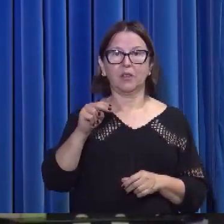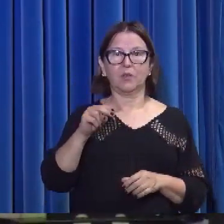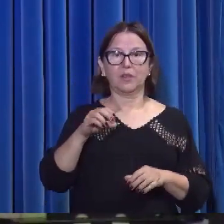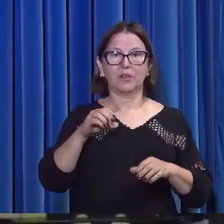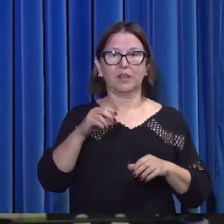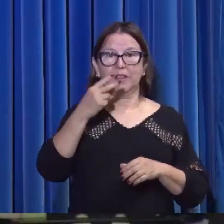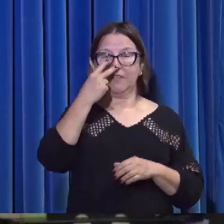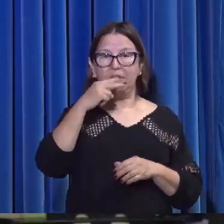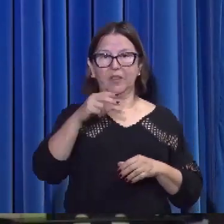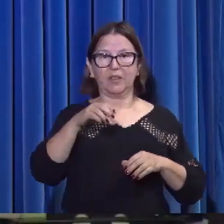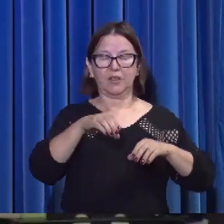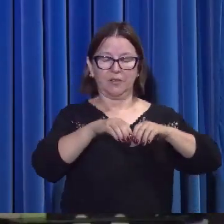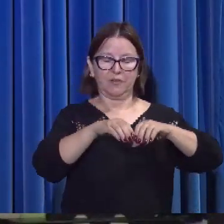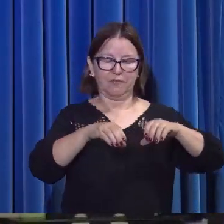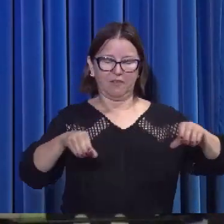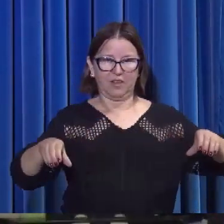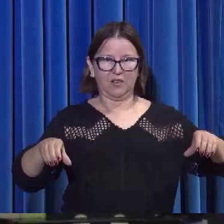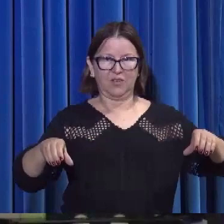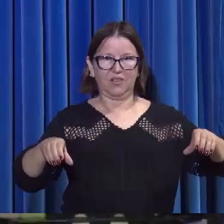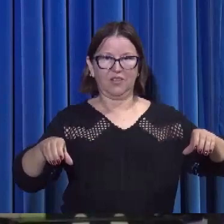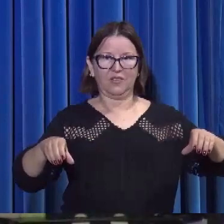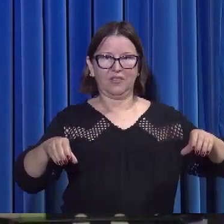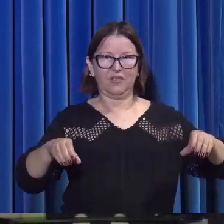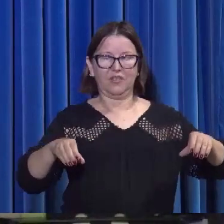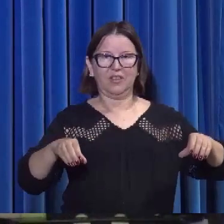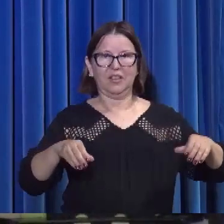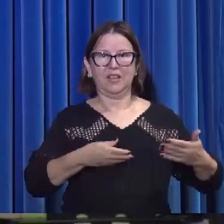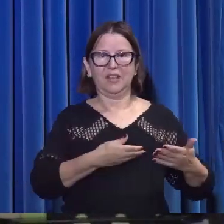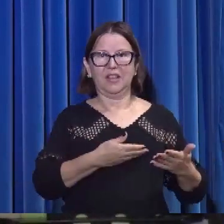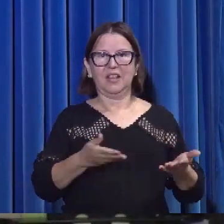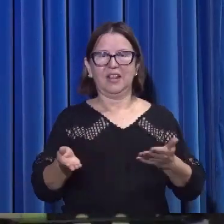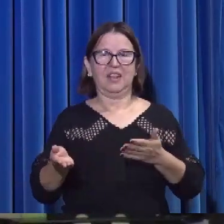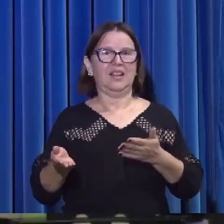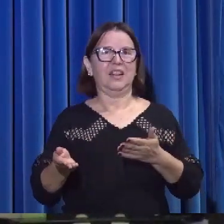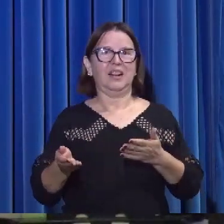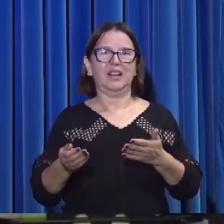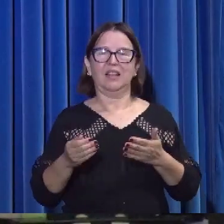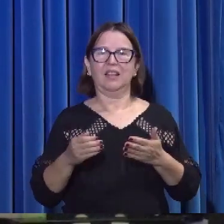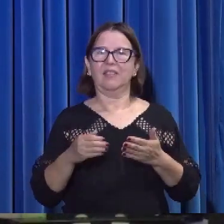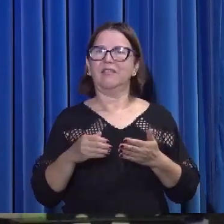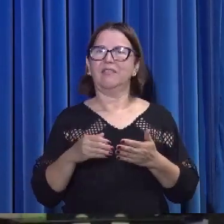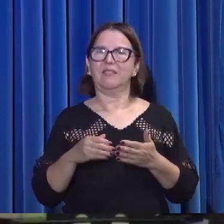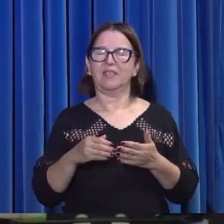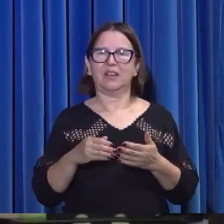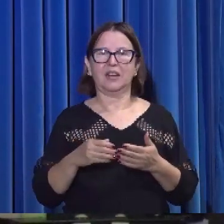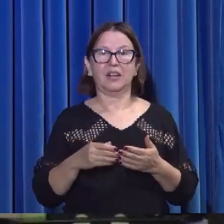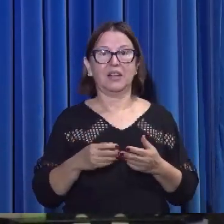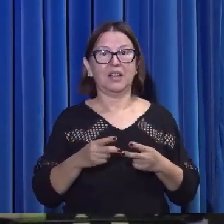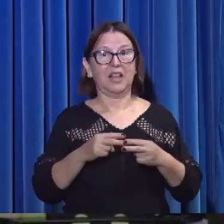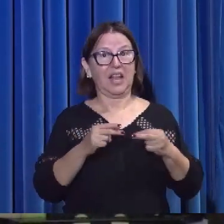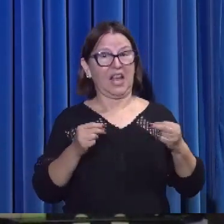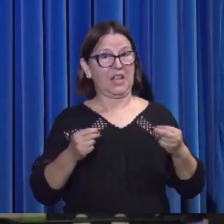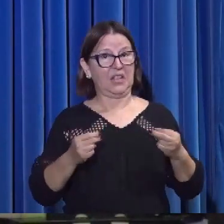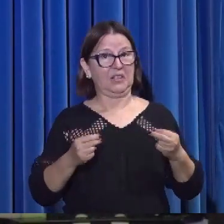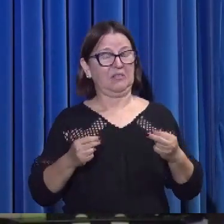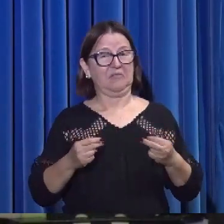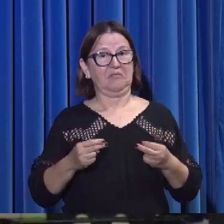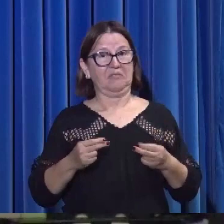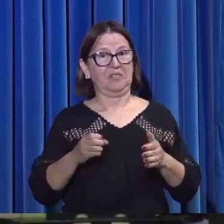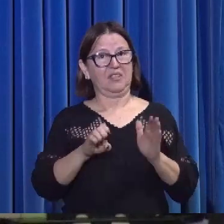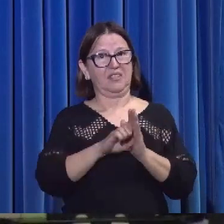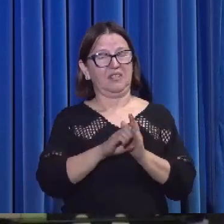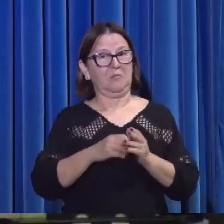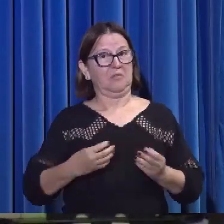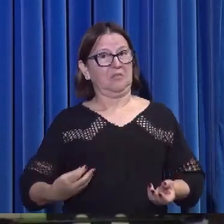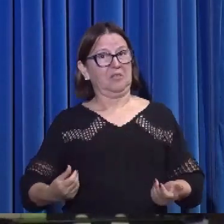mudança atrás, você não vai levar nada. O céu é um lugar para aqueles que amam e desejam a santidade, para aqueles que têm